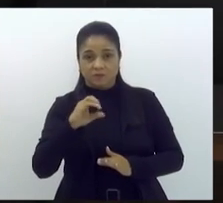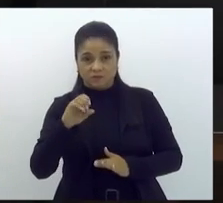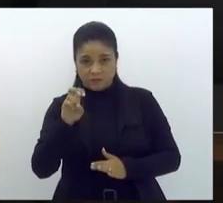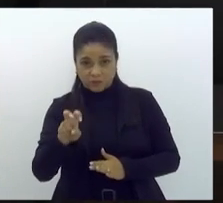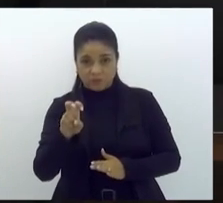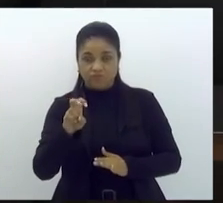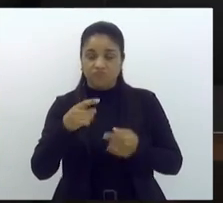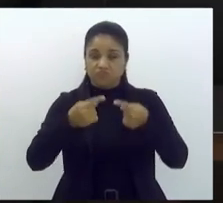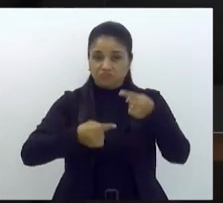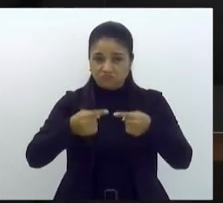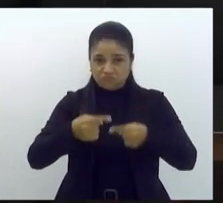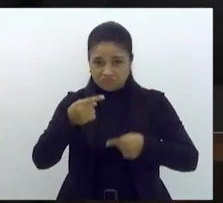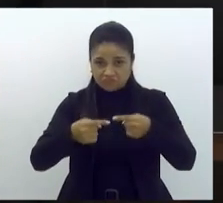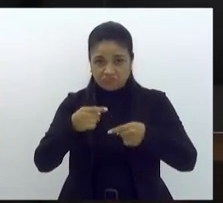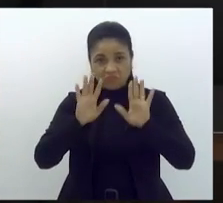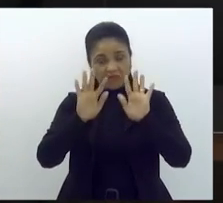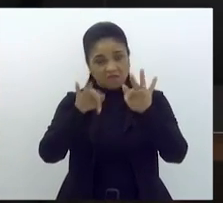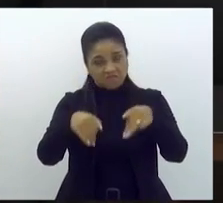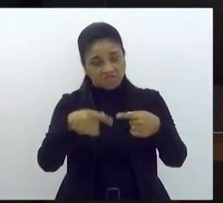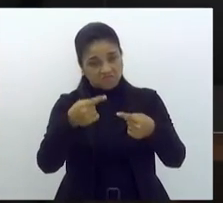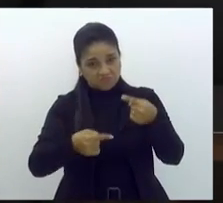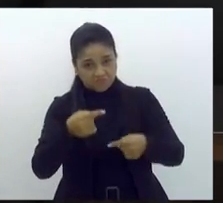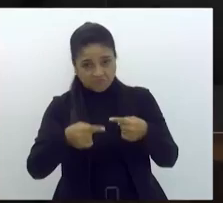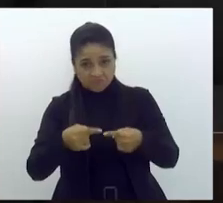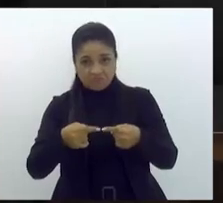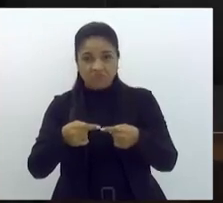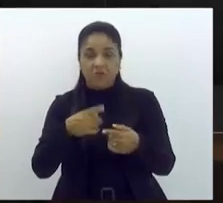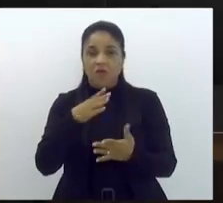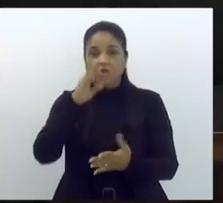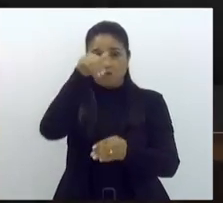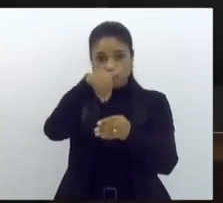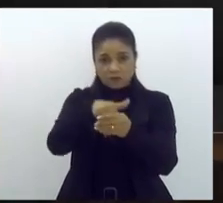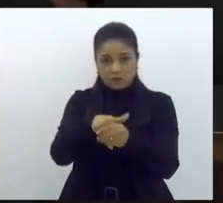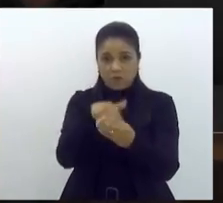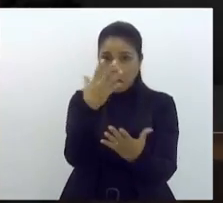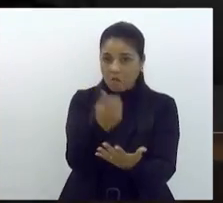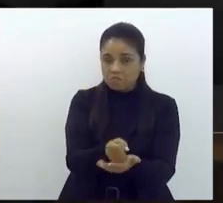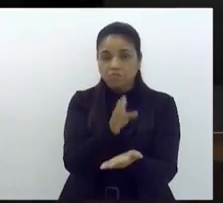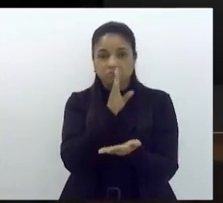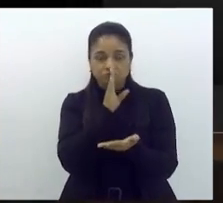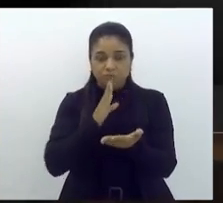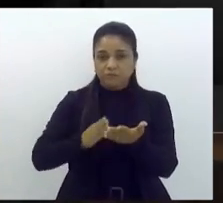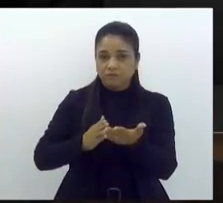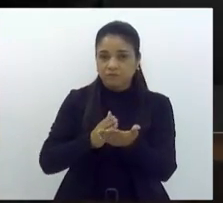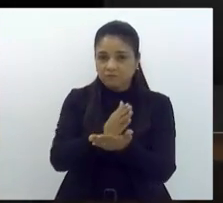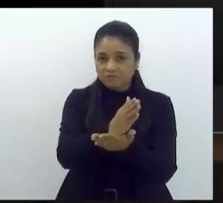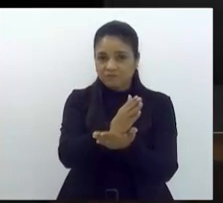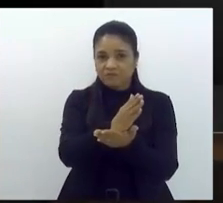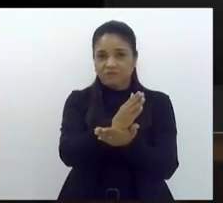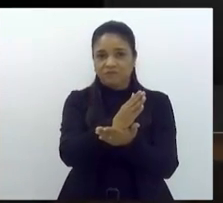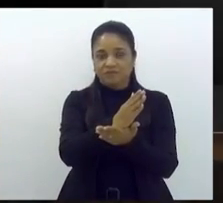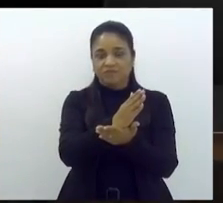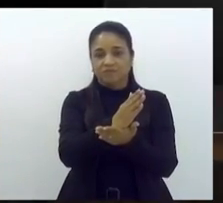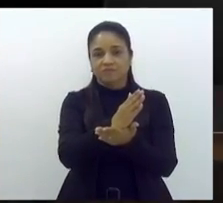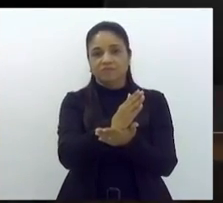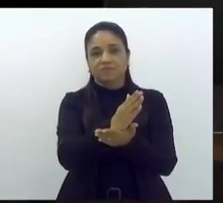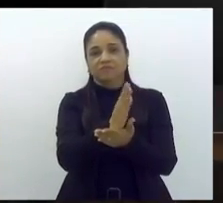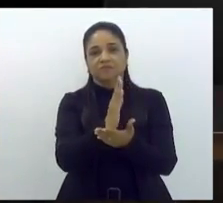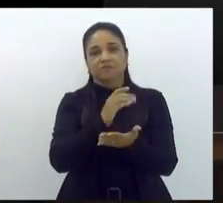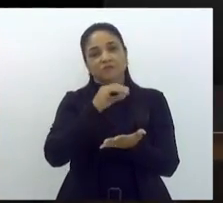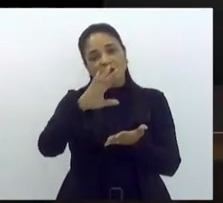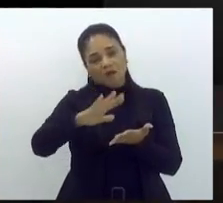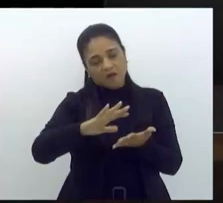no avião Quem Queira discutir encerrado a discussão em votação senhores que a própria permaneço Como estão aprovado vai